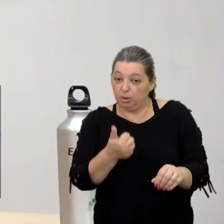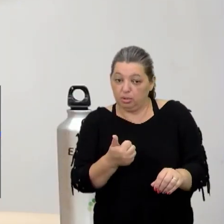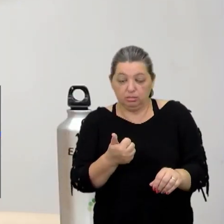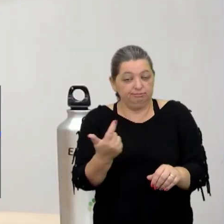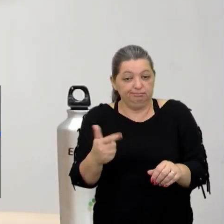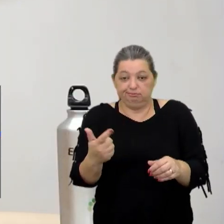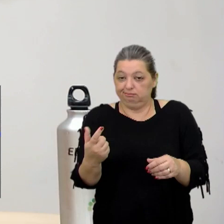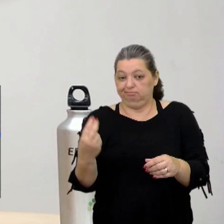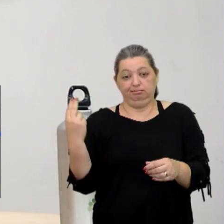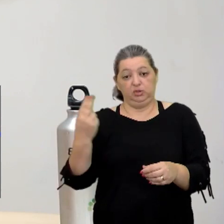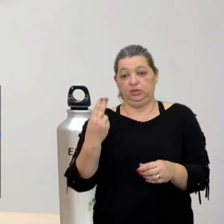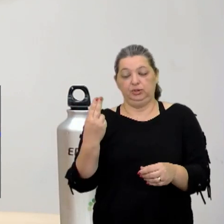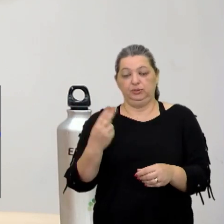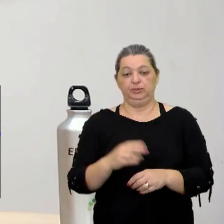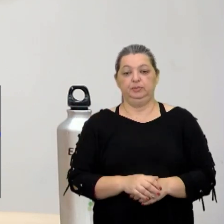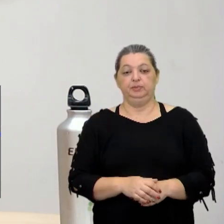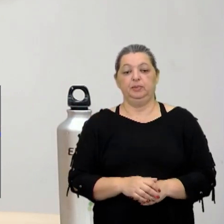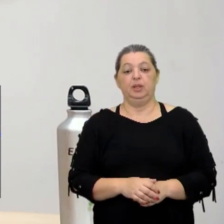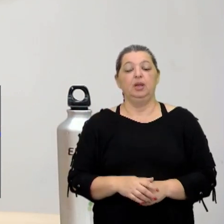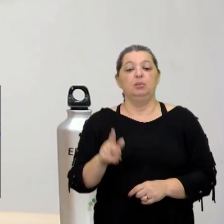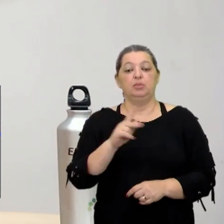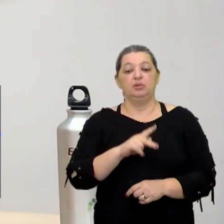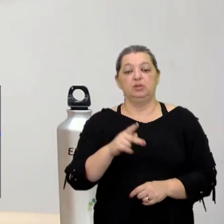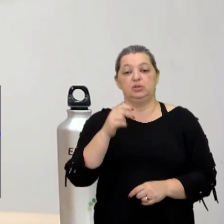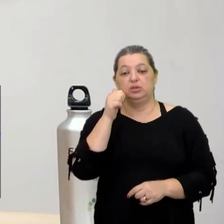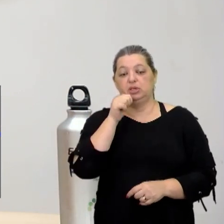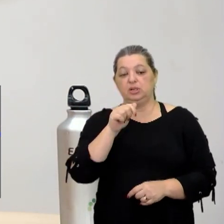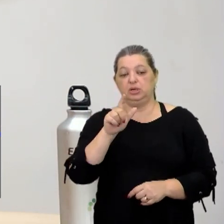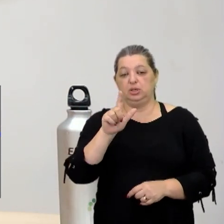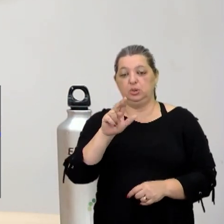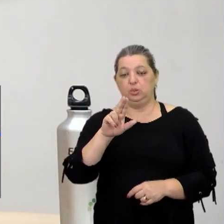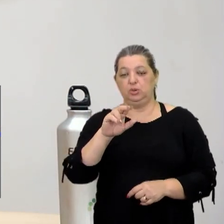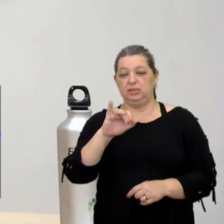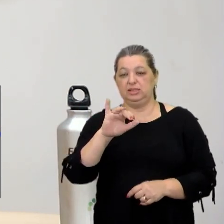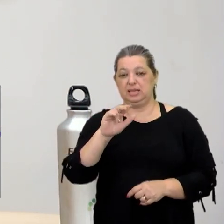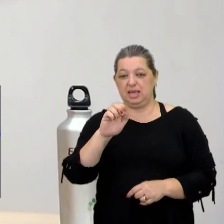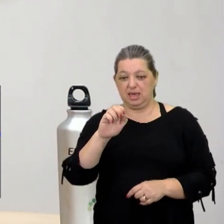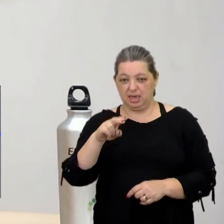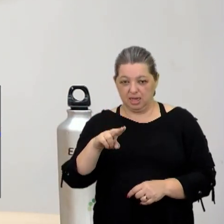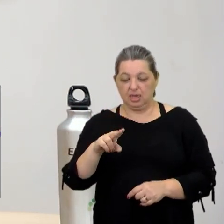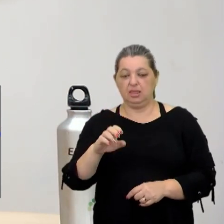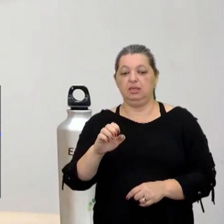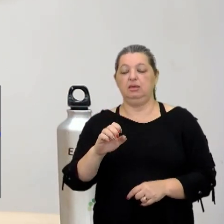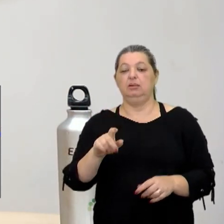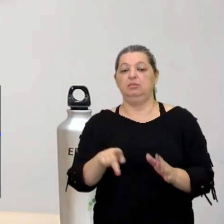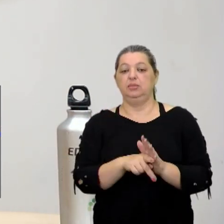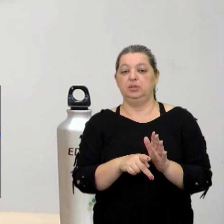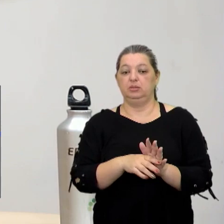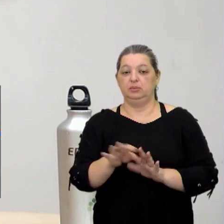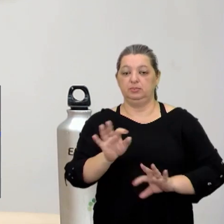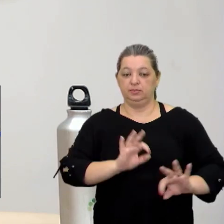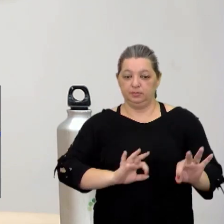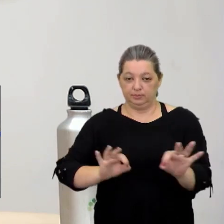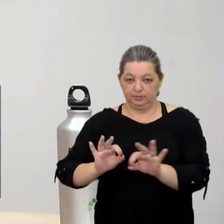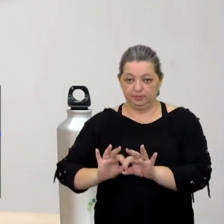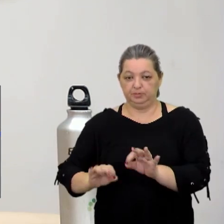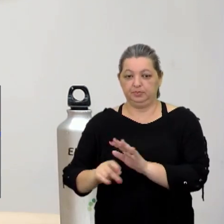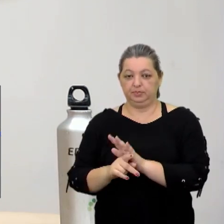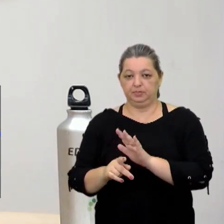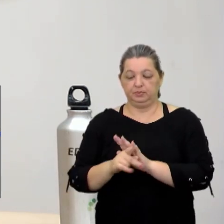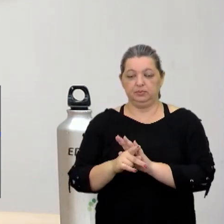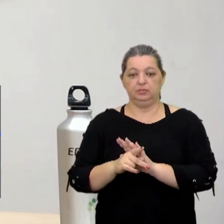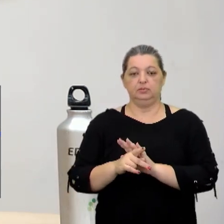professora Luciene ressaltou a questão do manejo adequado, rotações de